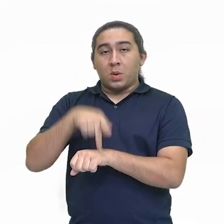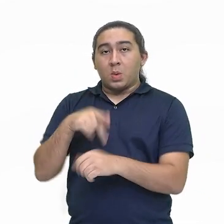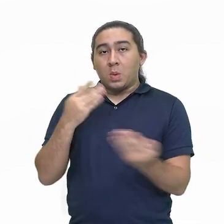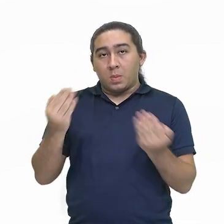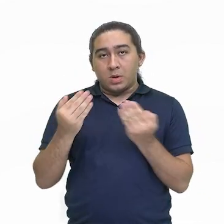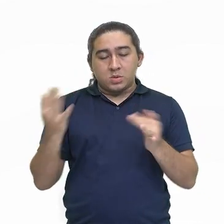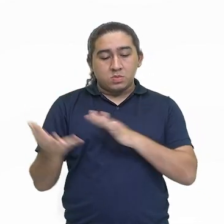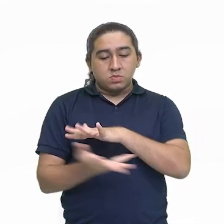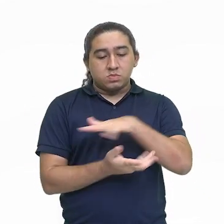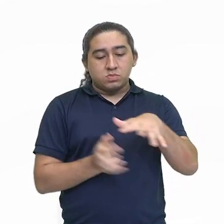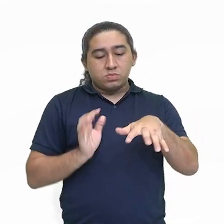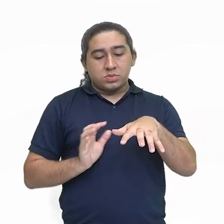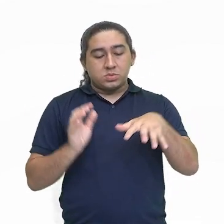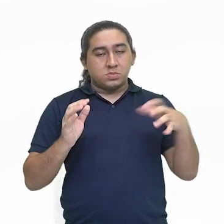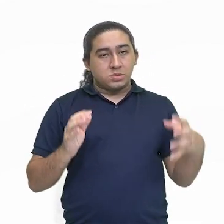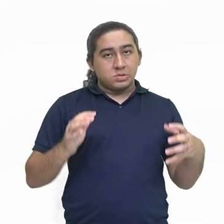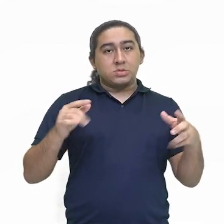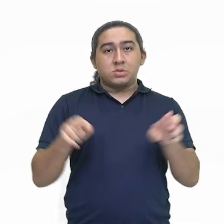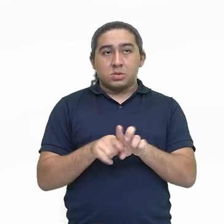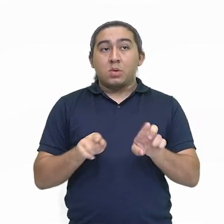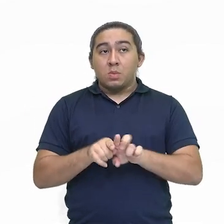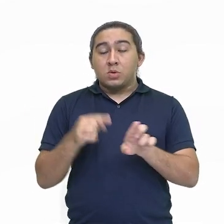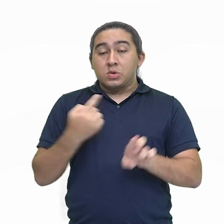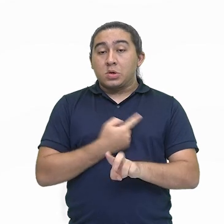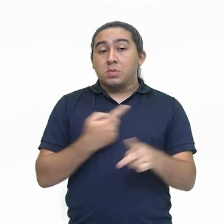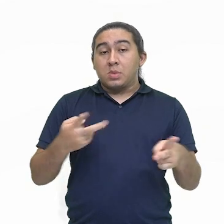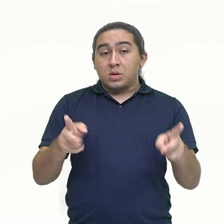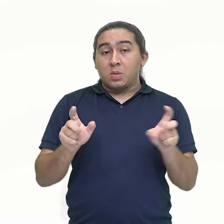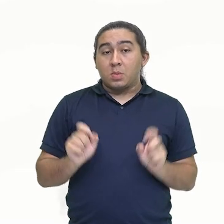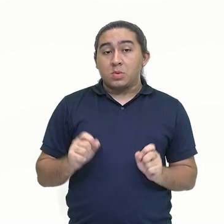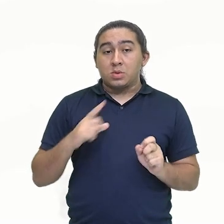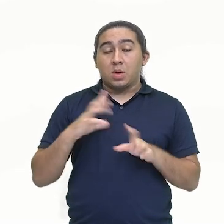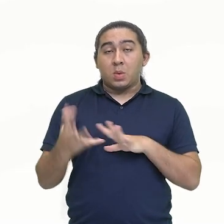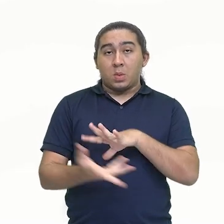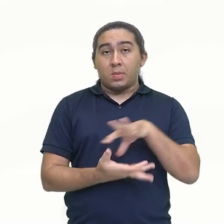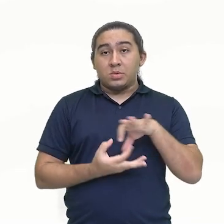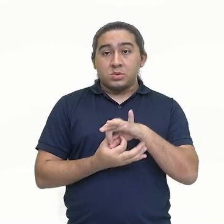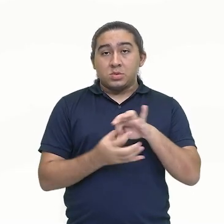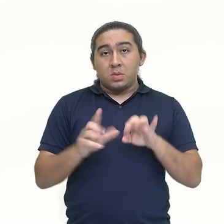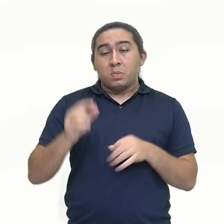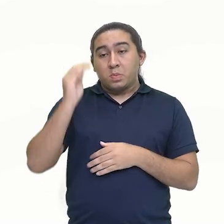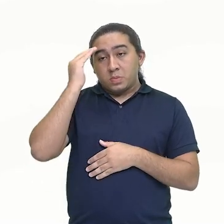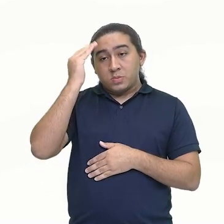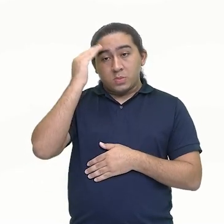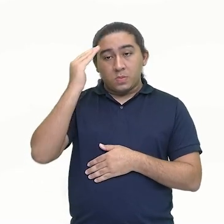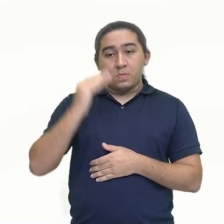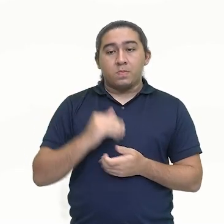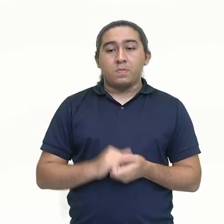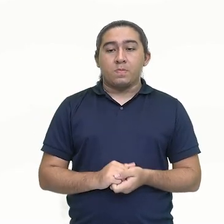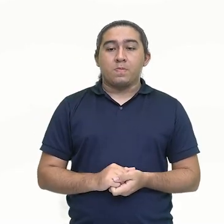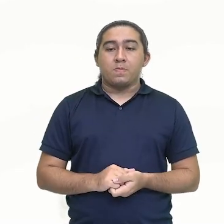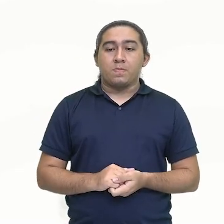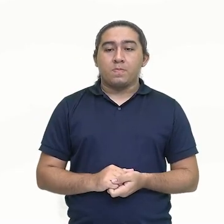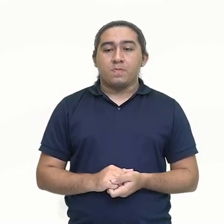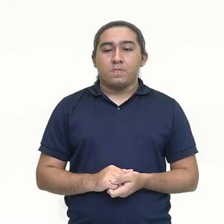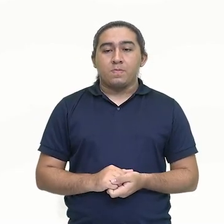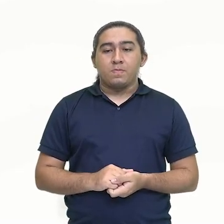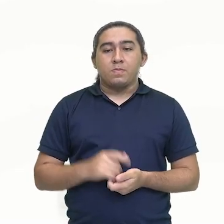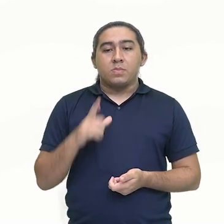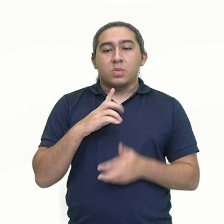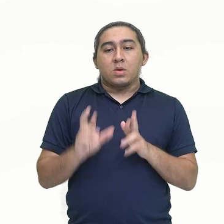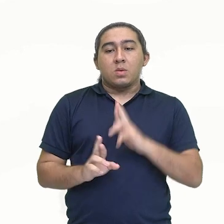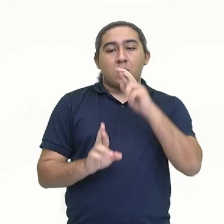continentes diferentes, e aí a gente vai observar isso por conta da globalização, né? A gente tem aí a questão